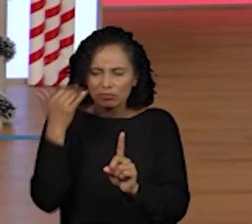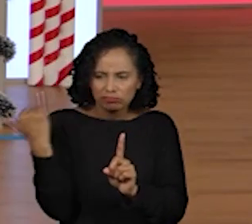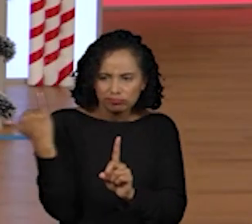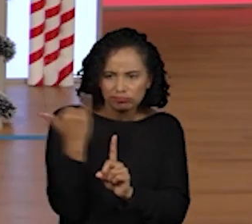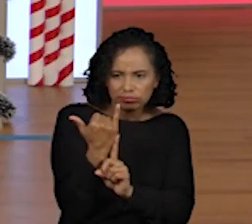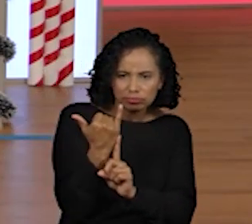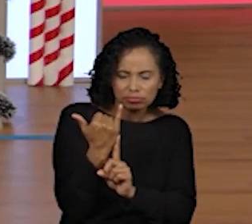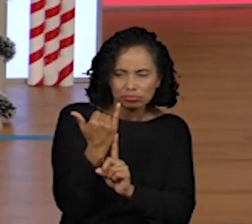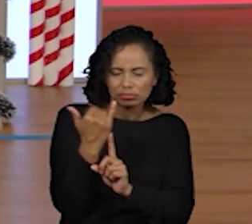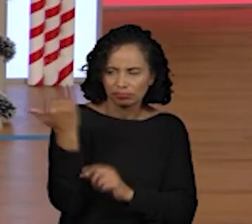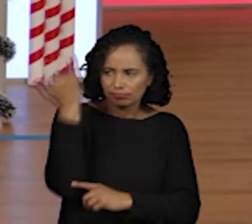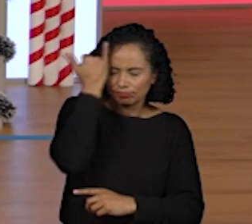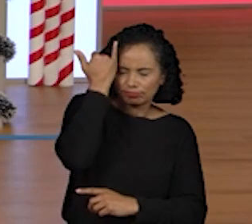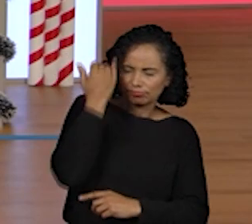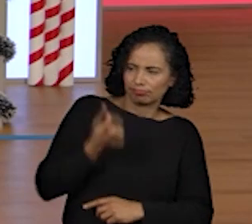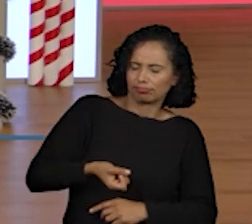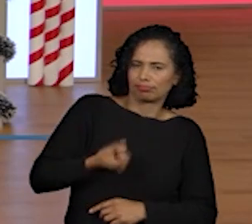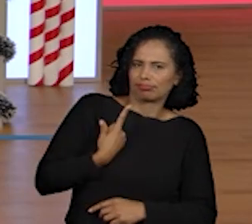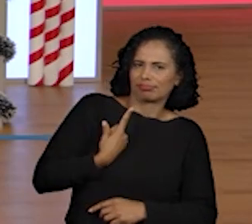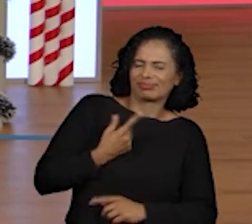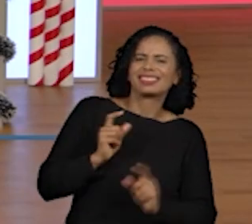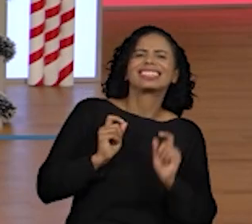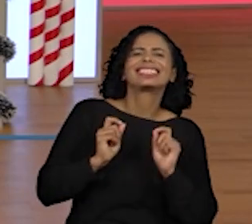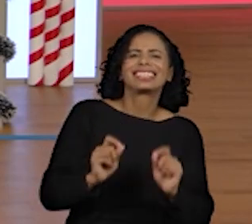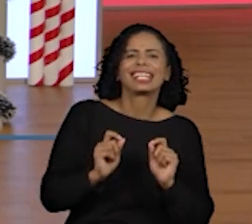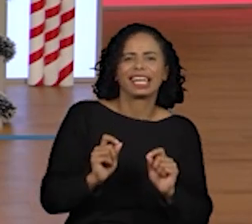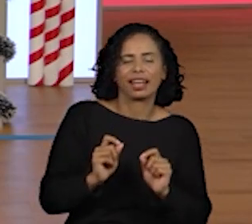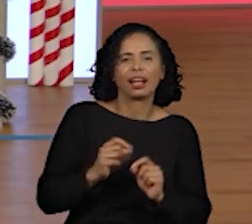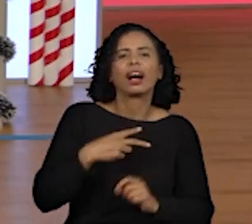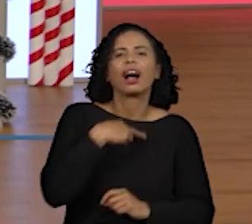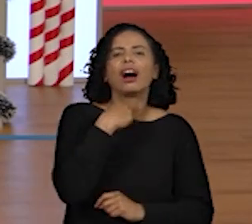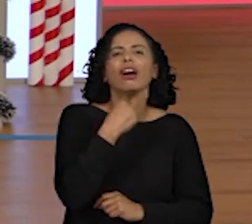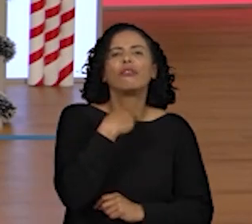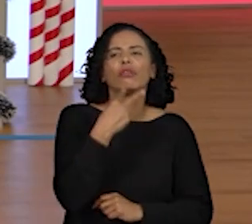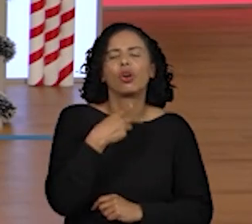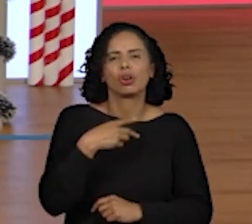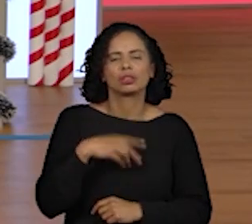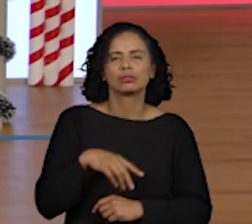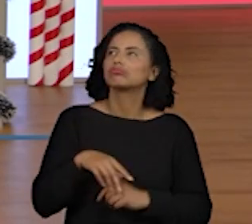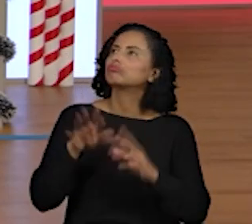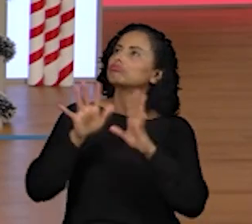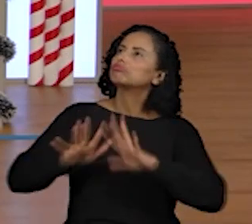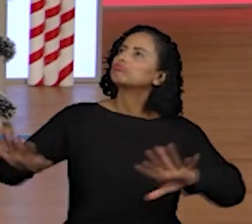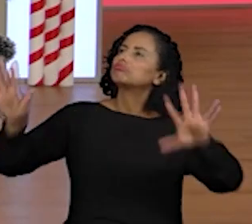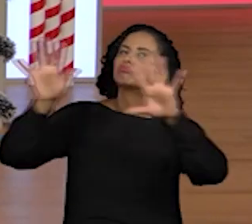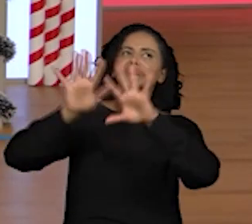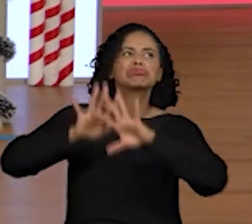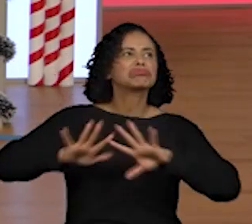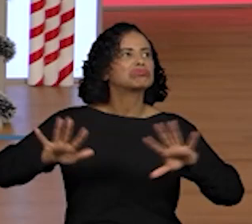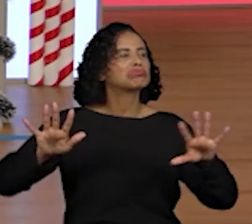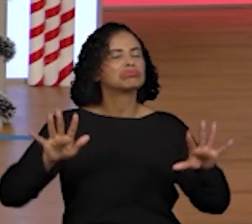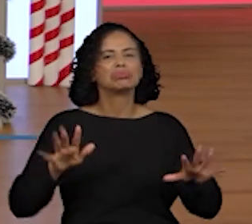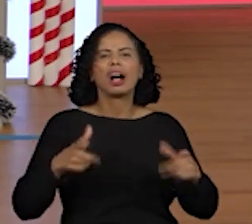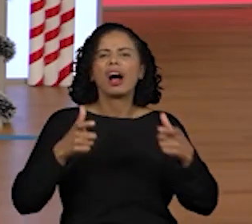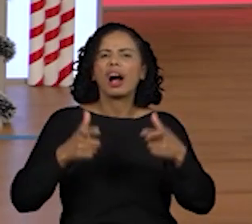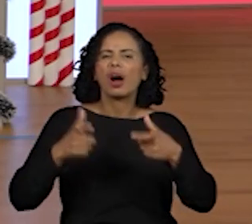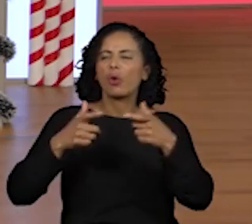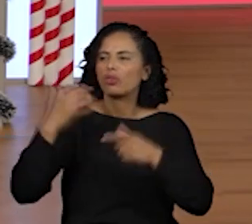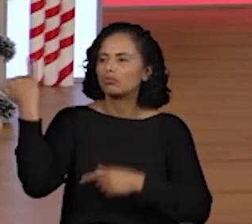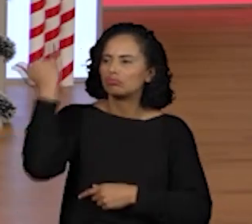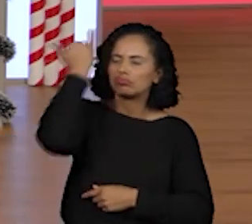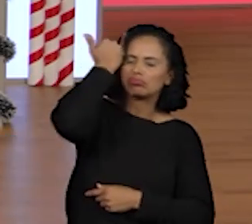Você tem a mesma opinião sobre de quem era a voz do além? O que te faz dizer isso?